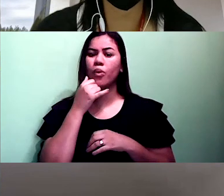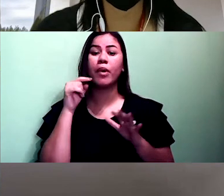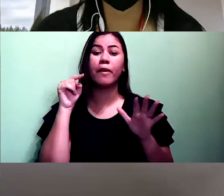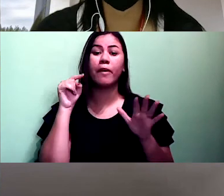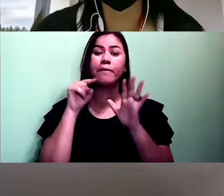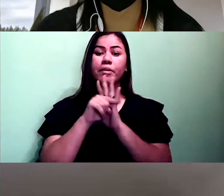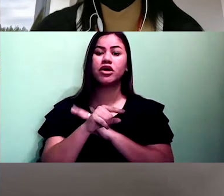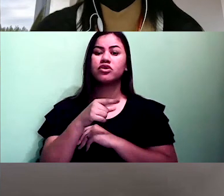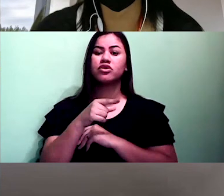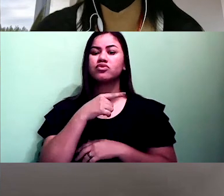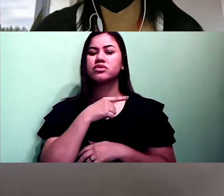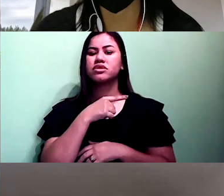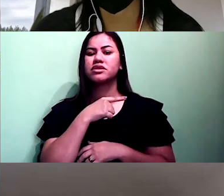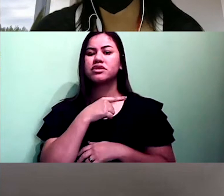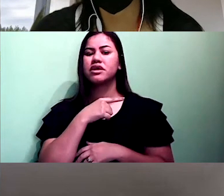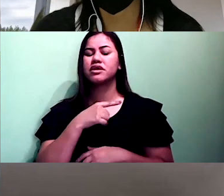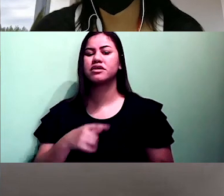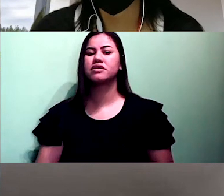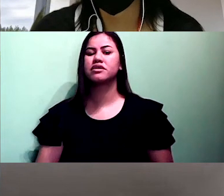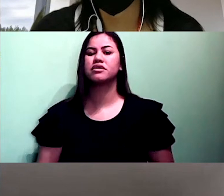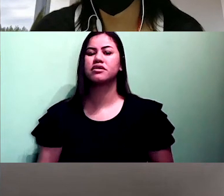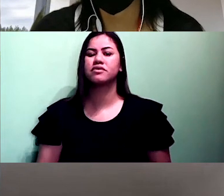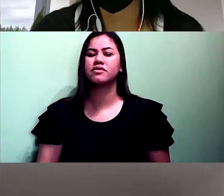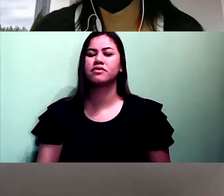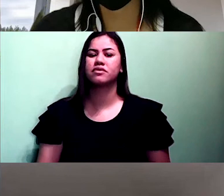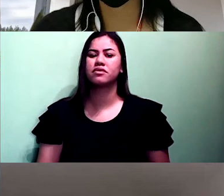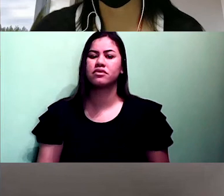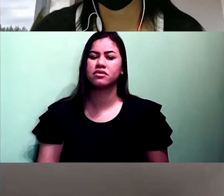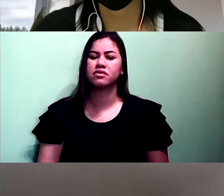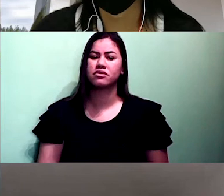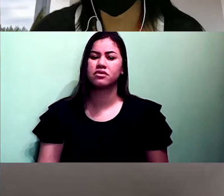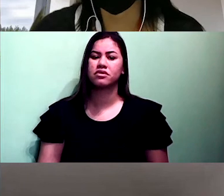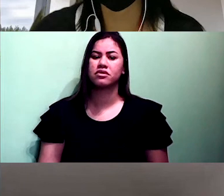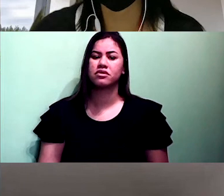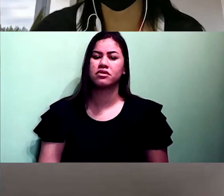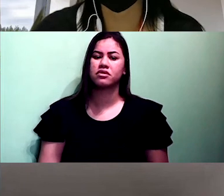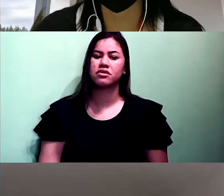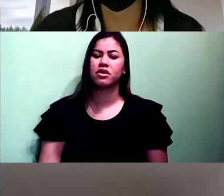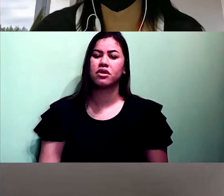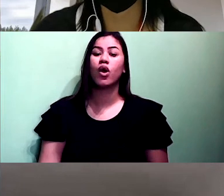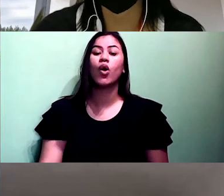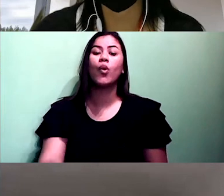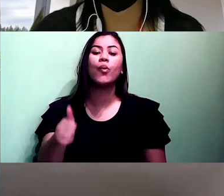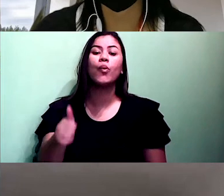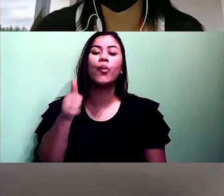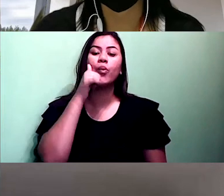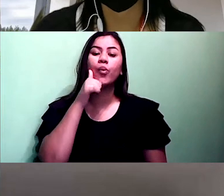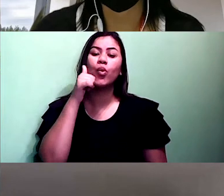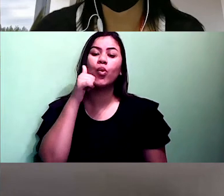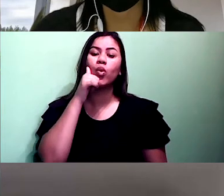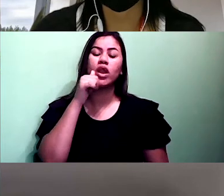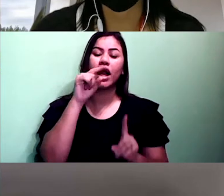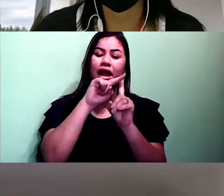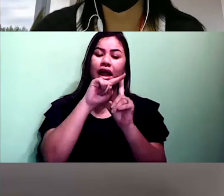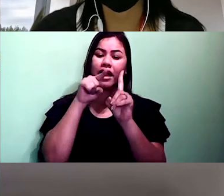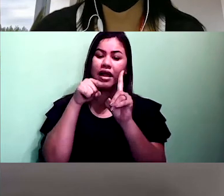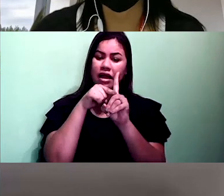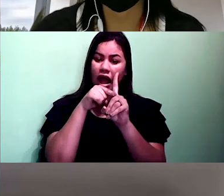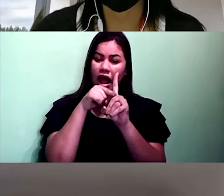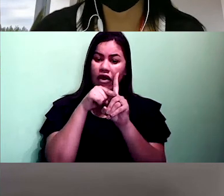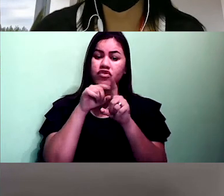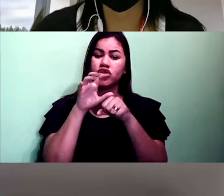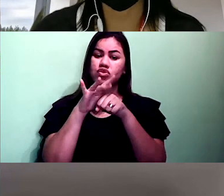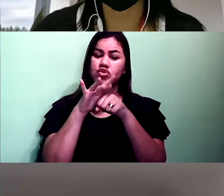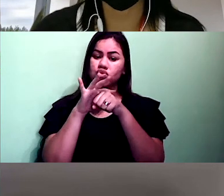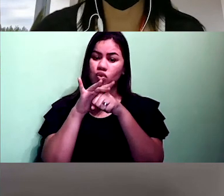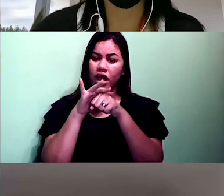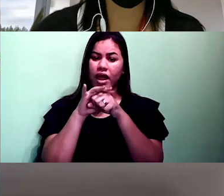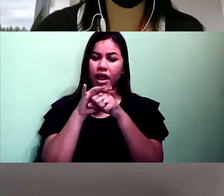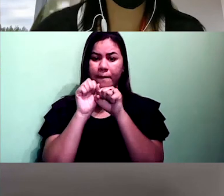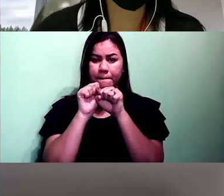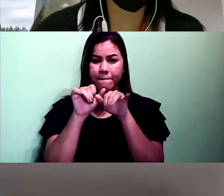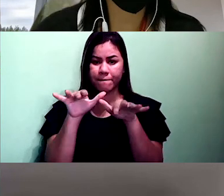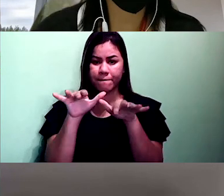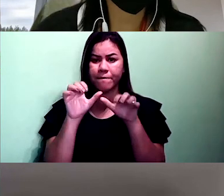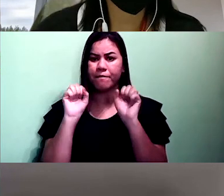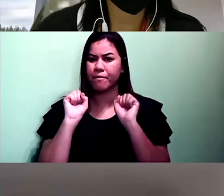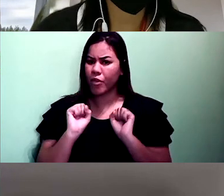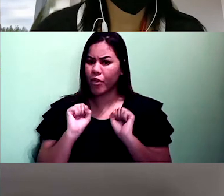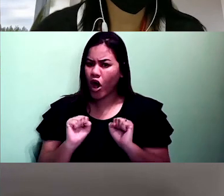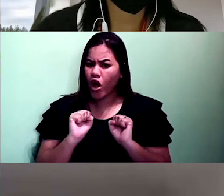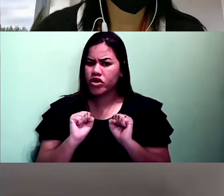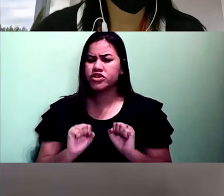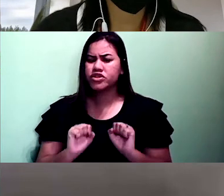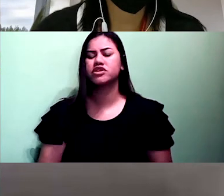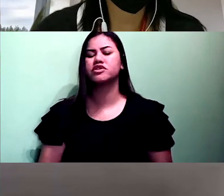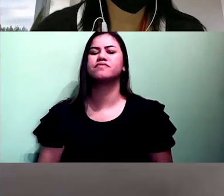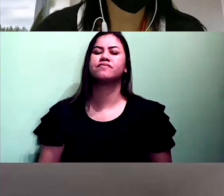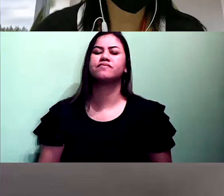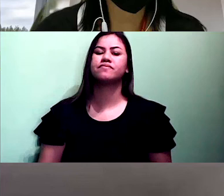Peraí. Eu vi aqui. A mulher grávida pode transmitir os vírus? Dessas infecções? Pode.